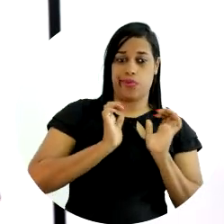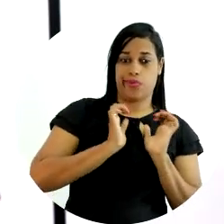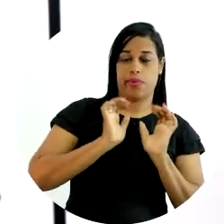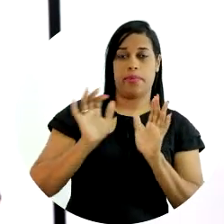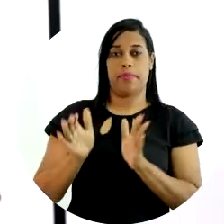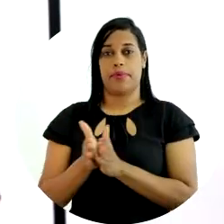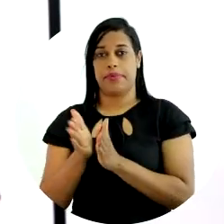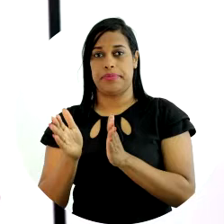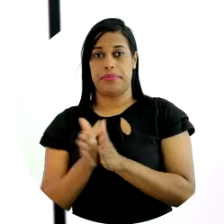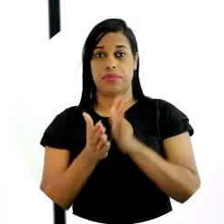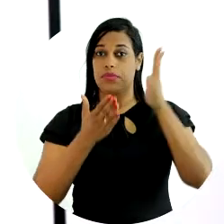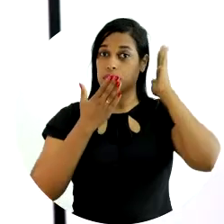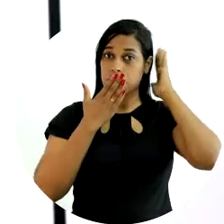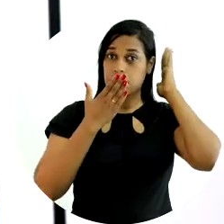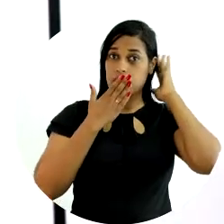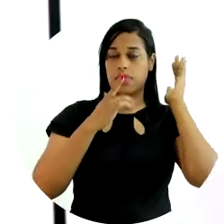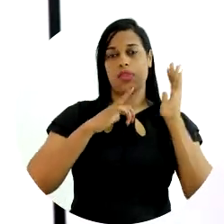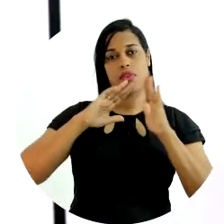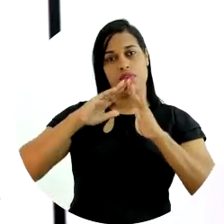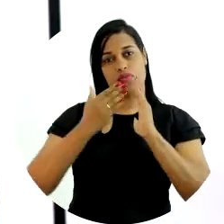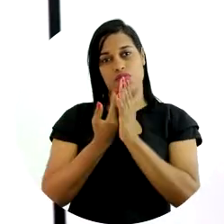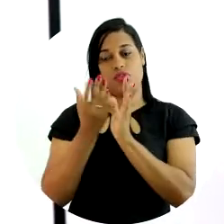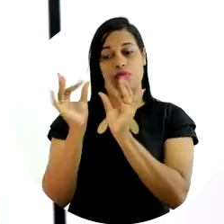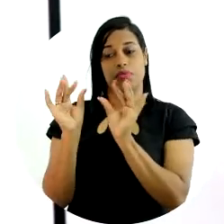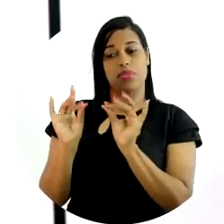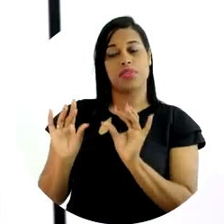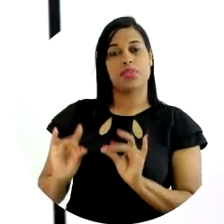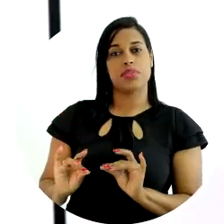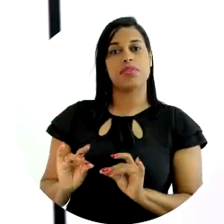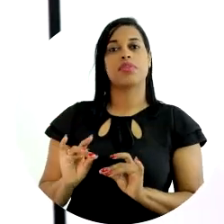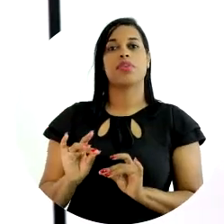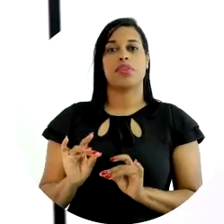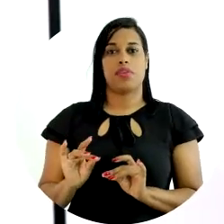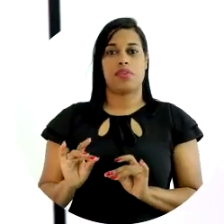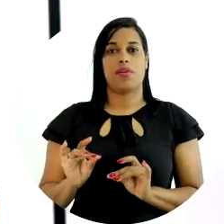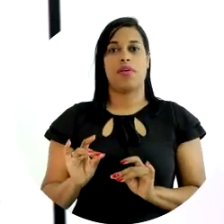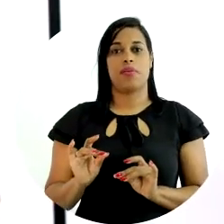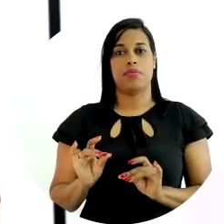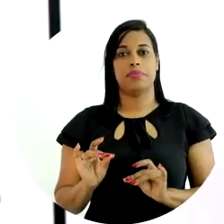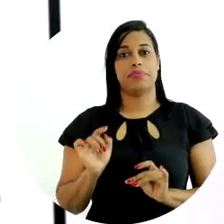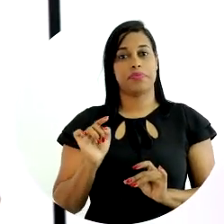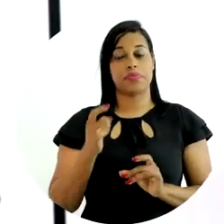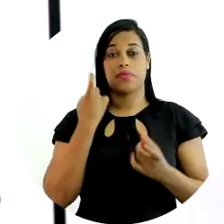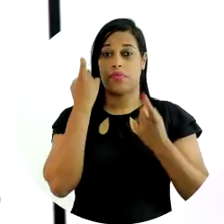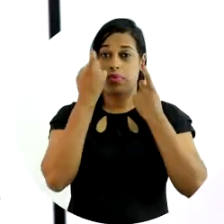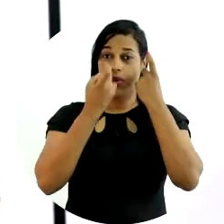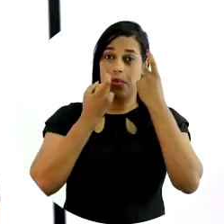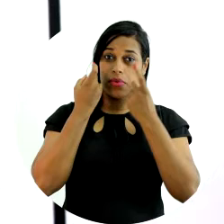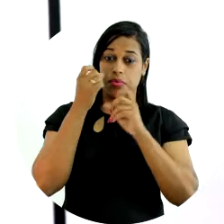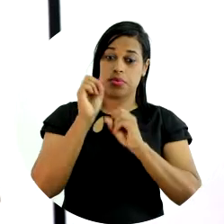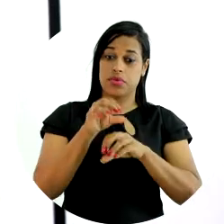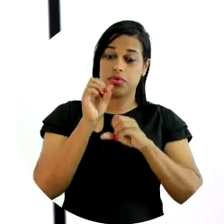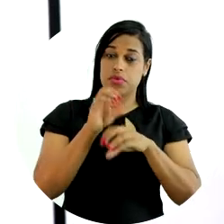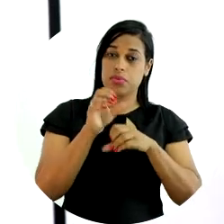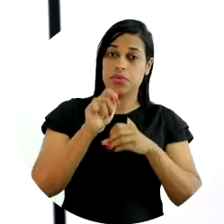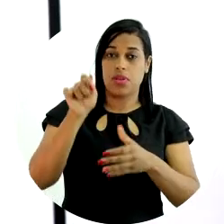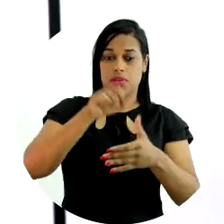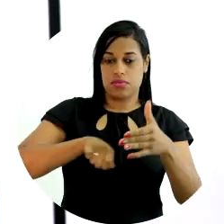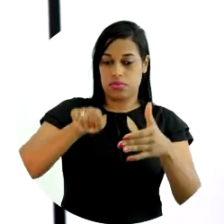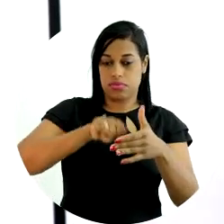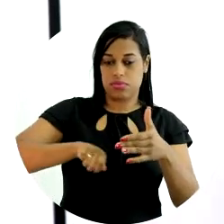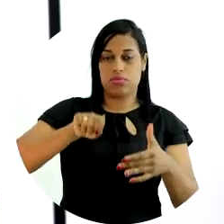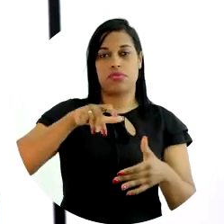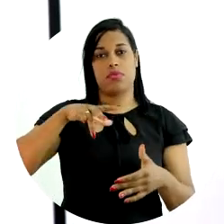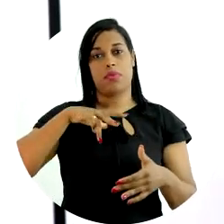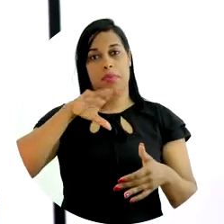Brasil. Para os índios, existia uma escola específica onde era só eles tinham a preocupação de ensinar a